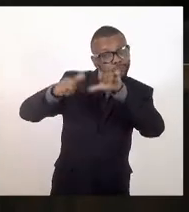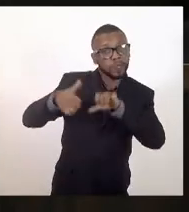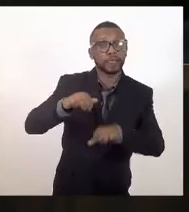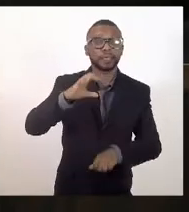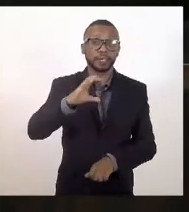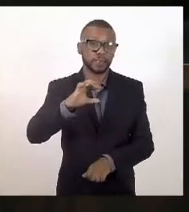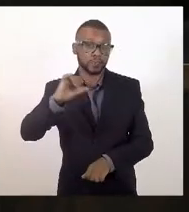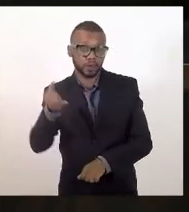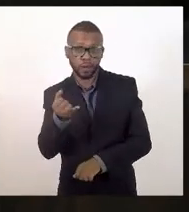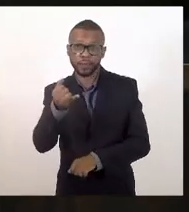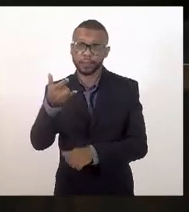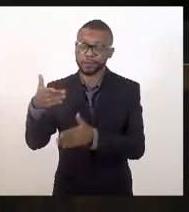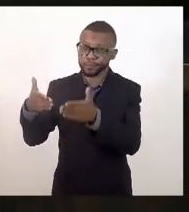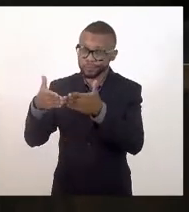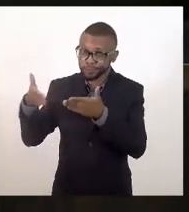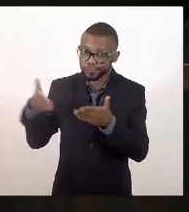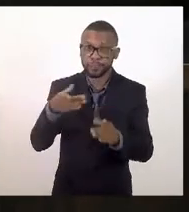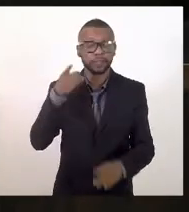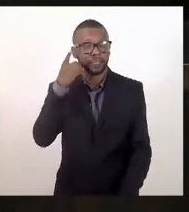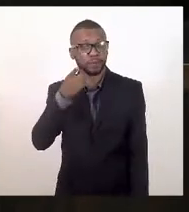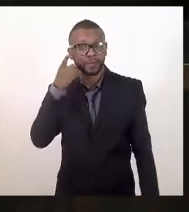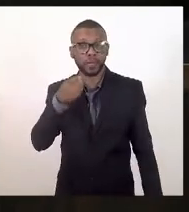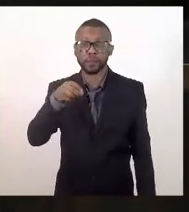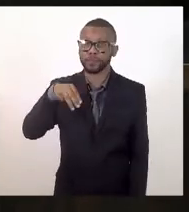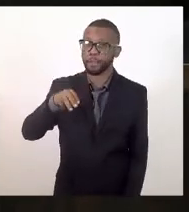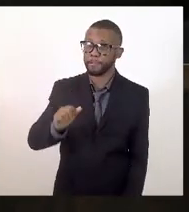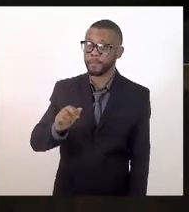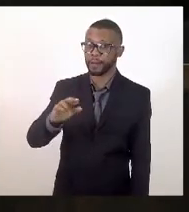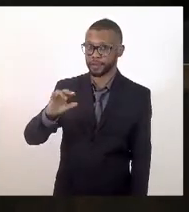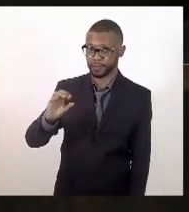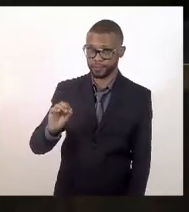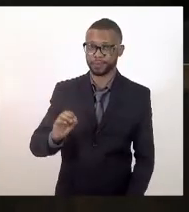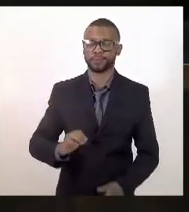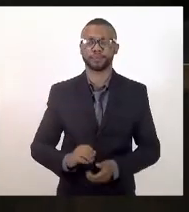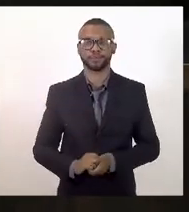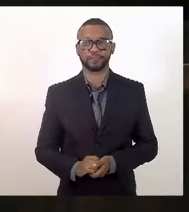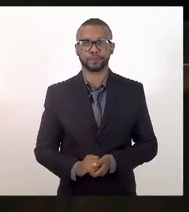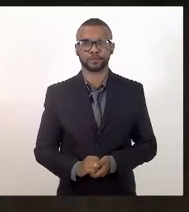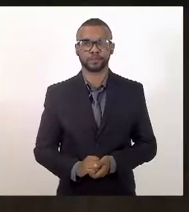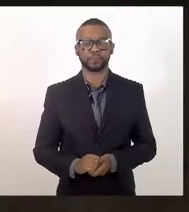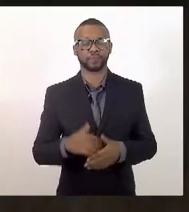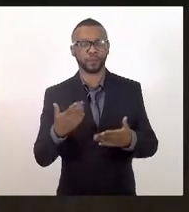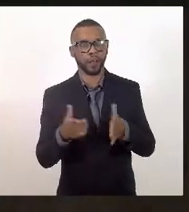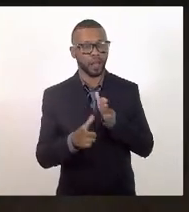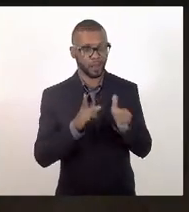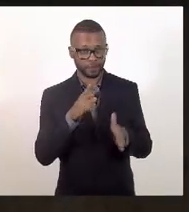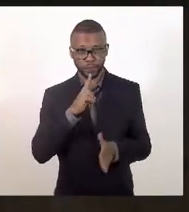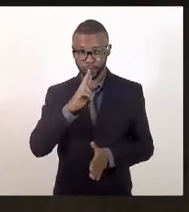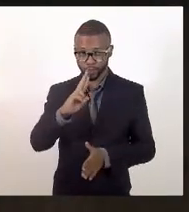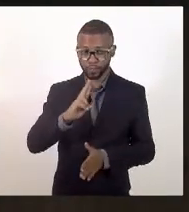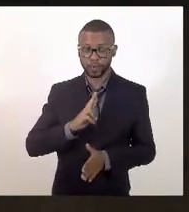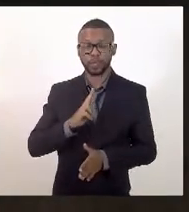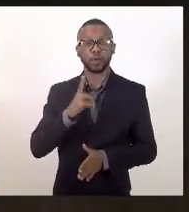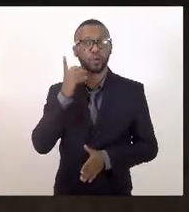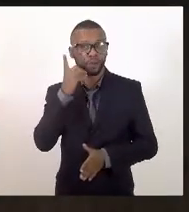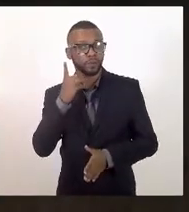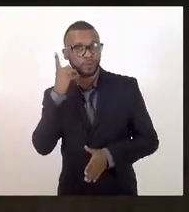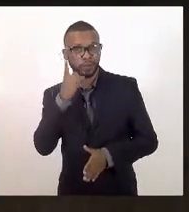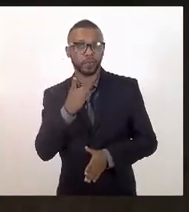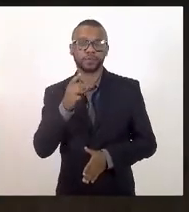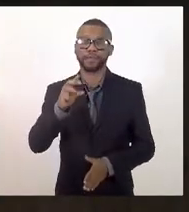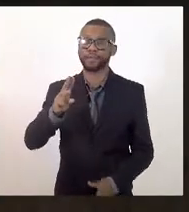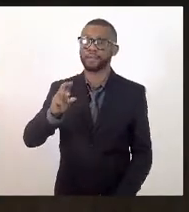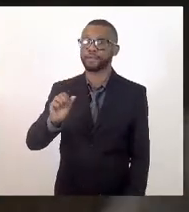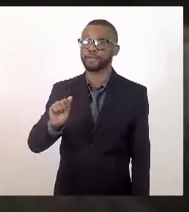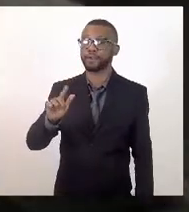deputado Márcio Pacheco. Senhor presidente, antes respondendo aqui, se Vossa Excelência permite, o deputado Valdec, como presidente da CCJ,